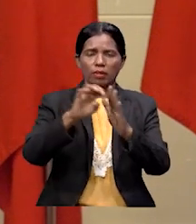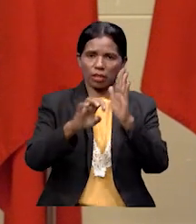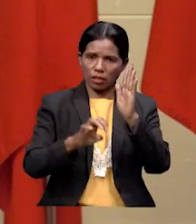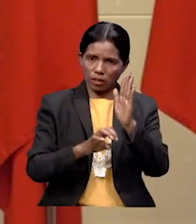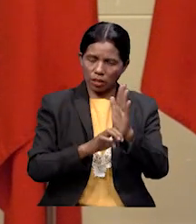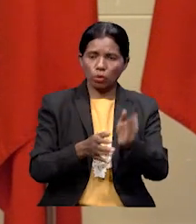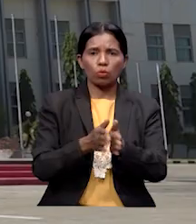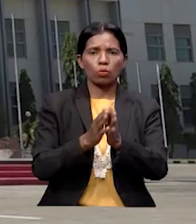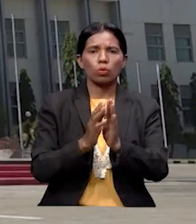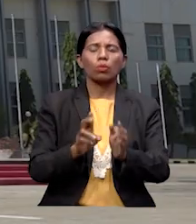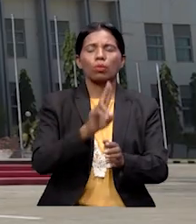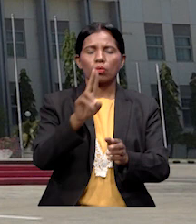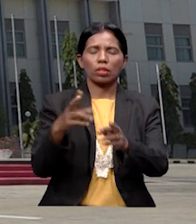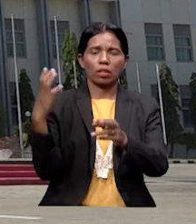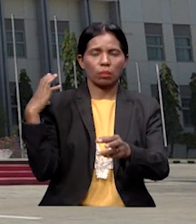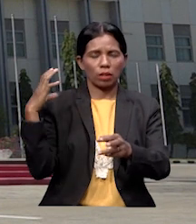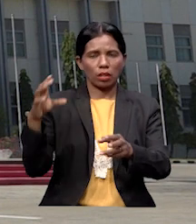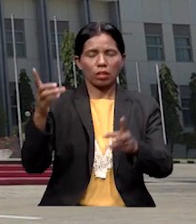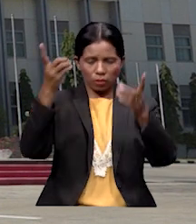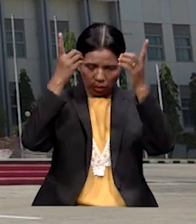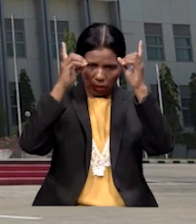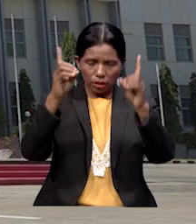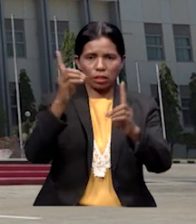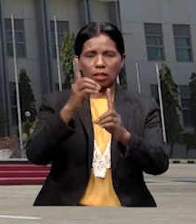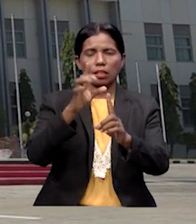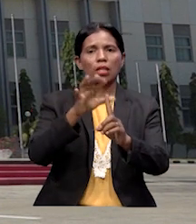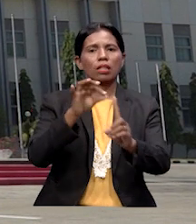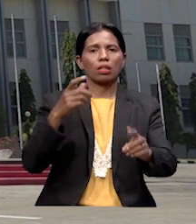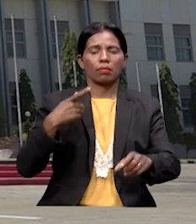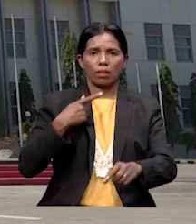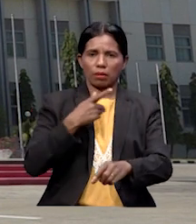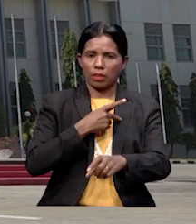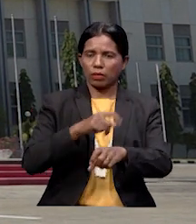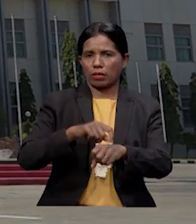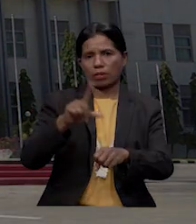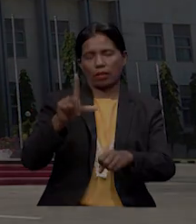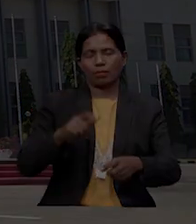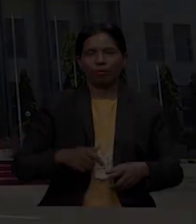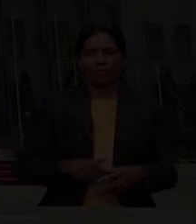na competência de decreta loron eleição parlamentar. João Bosco Dias, bem-vindo, Ximenes, GMN.